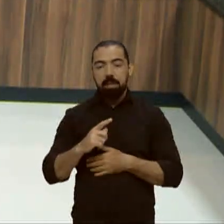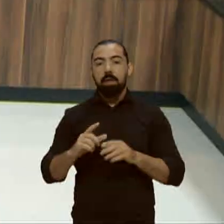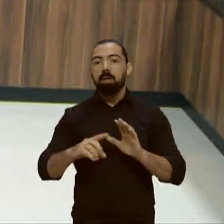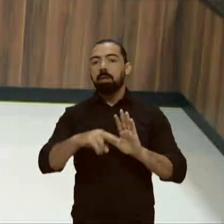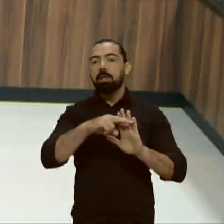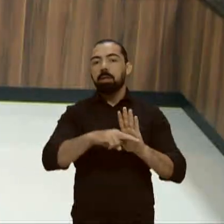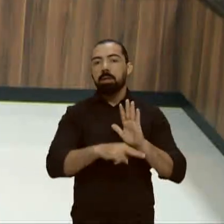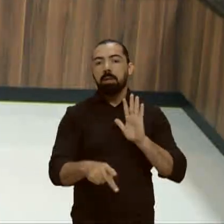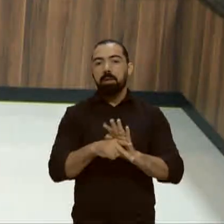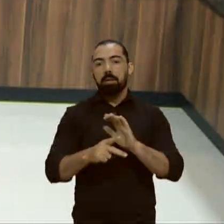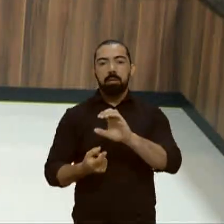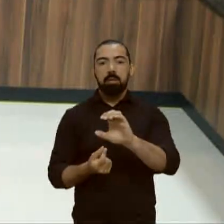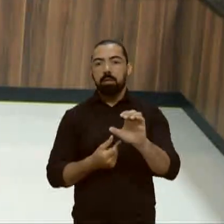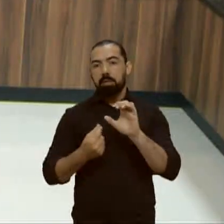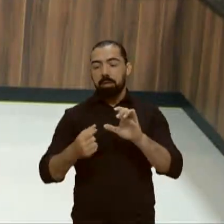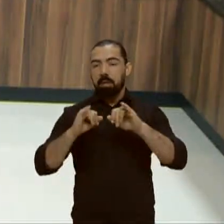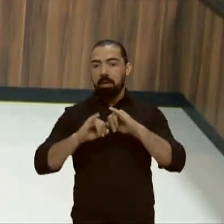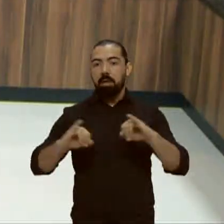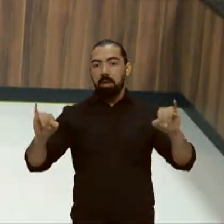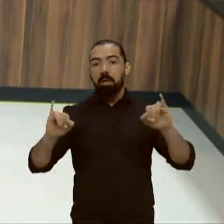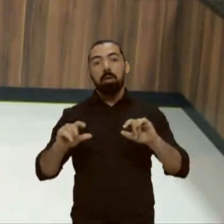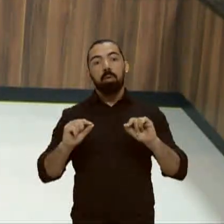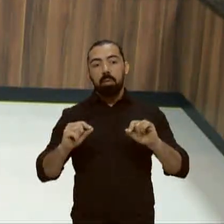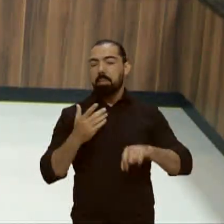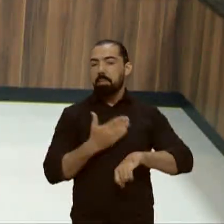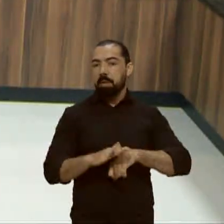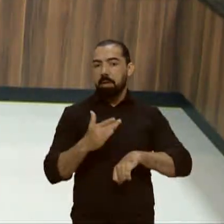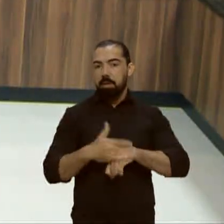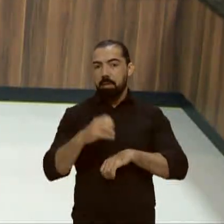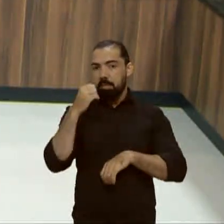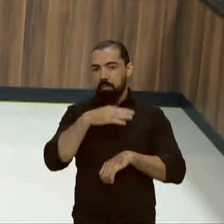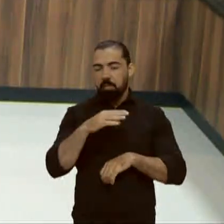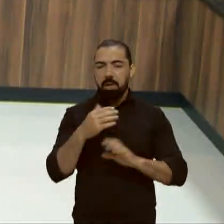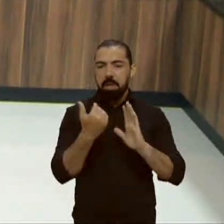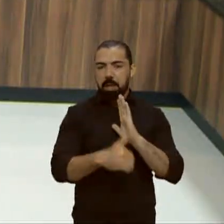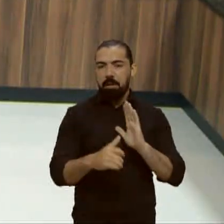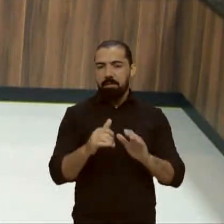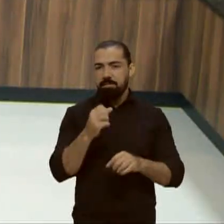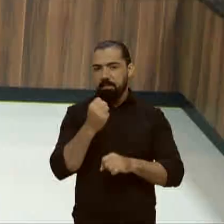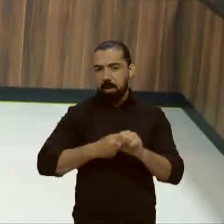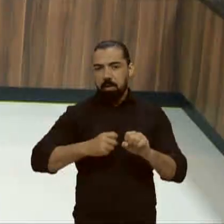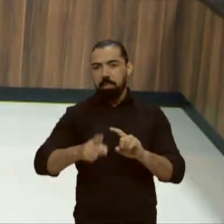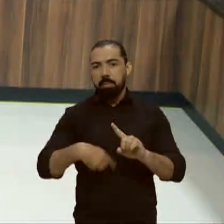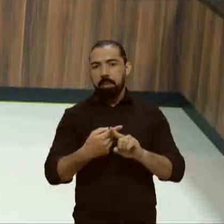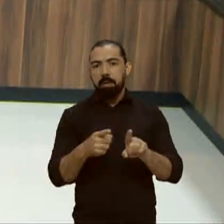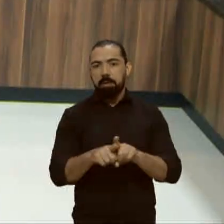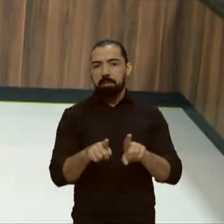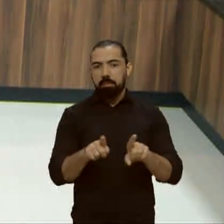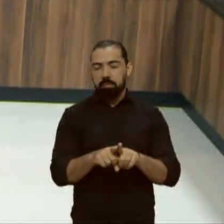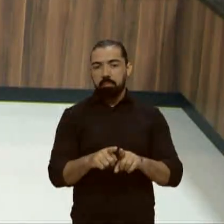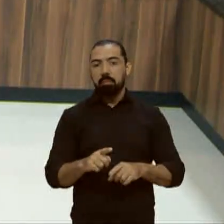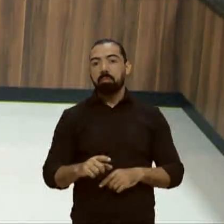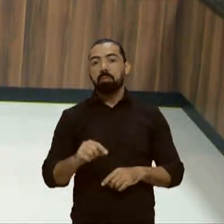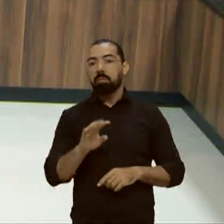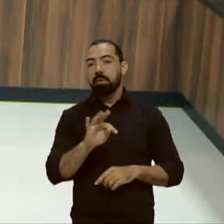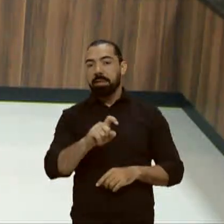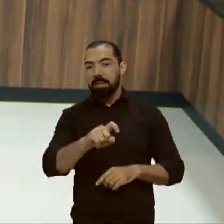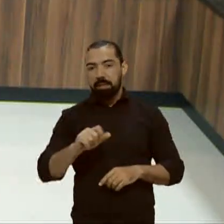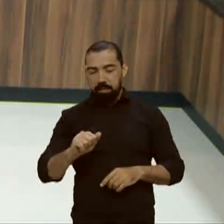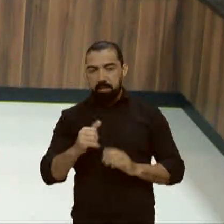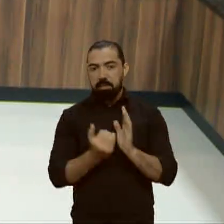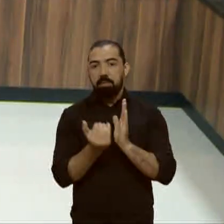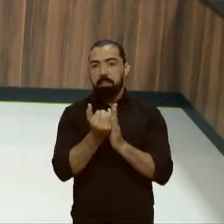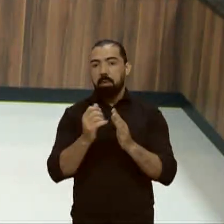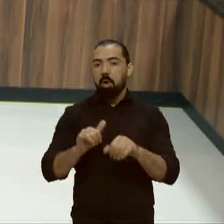dos consumidores, alertando para possíveis práticas abusivas como descontos falsos, fretes exorbitantes, golpes virtuais